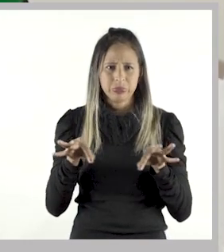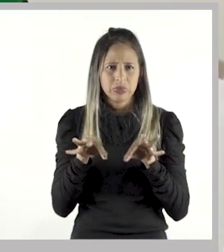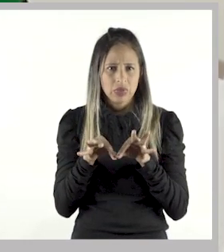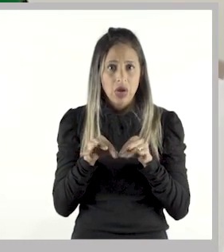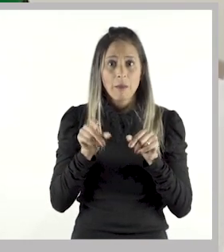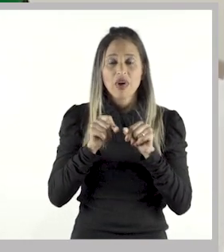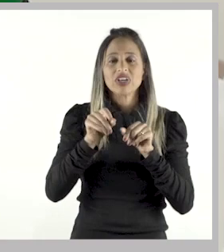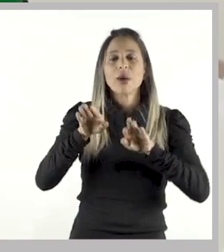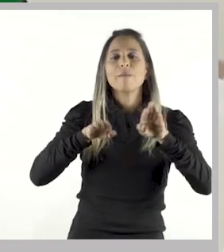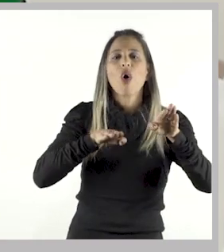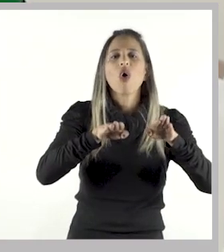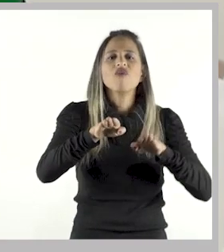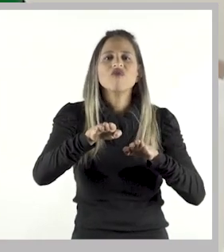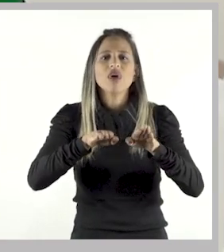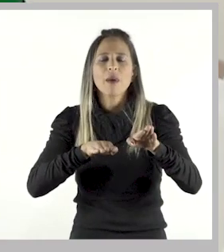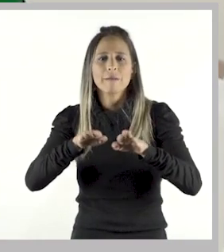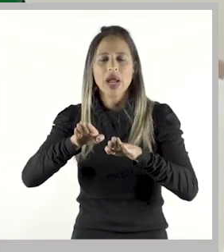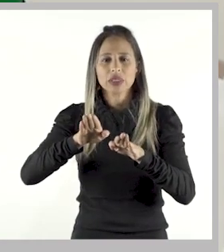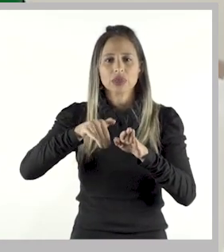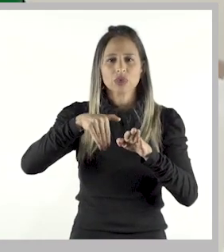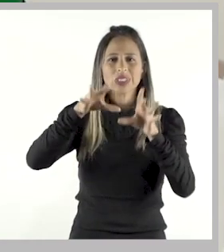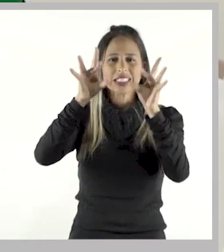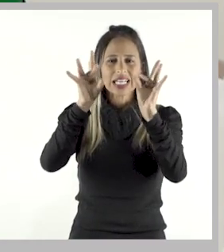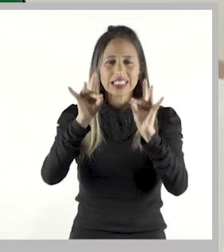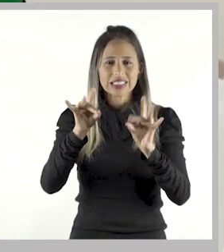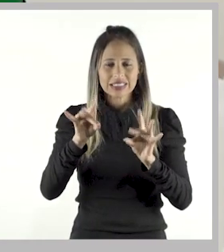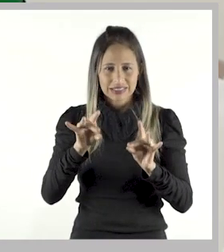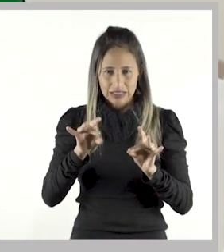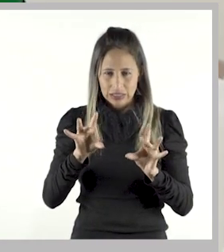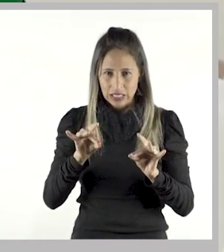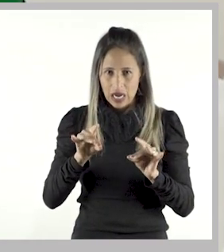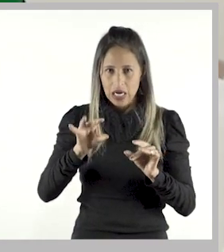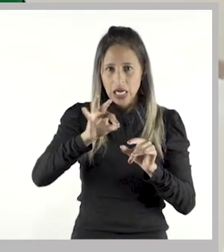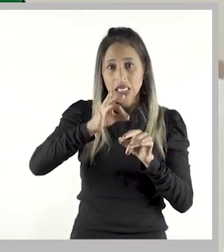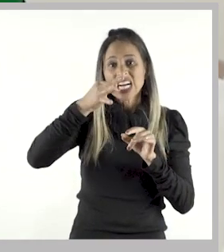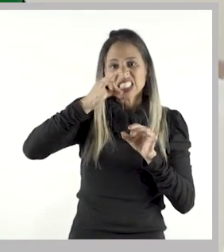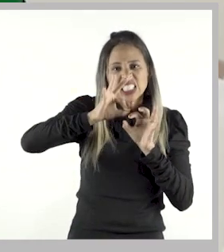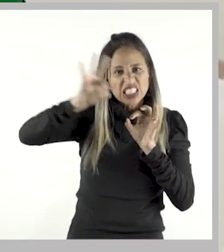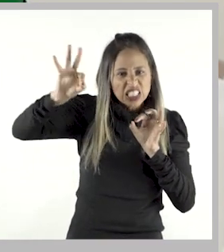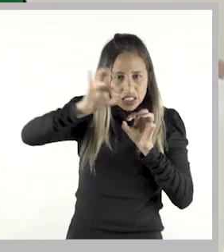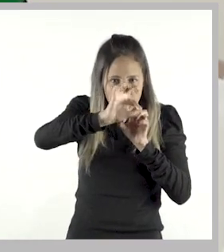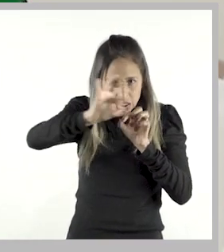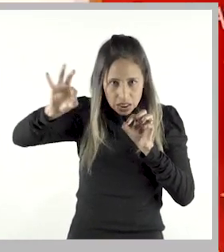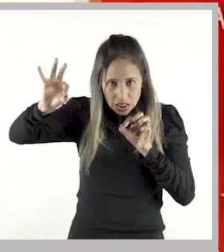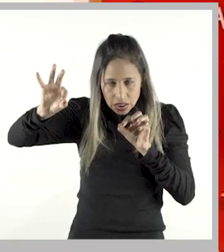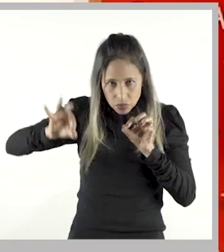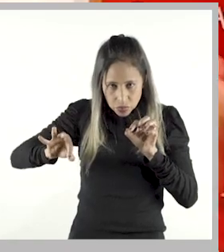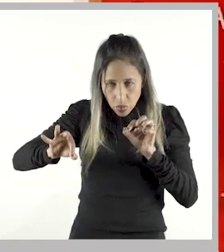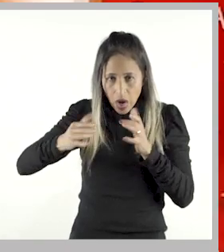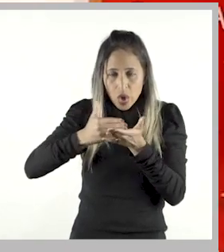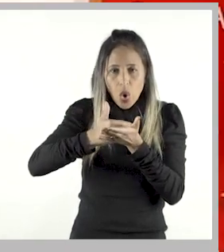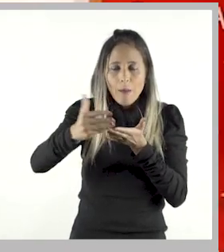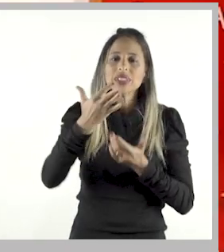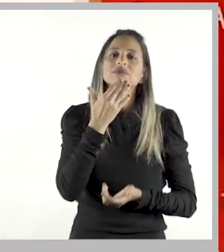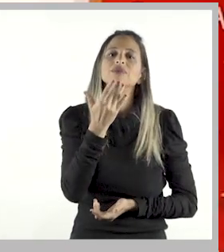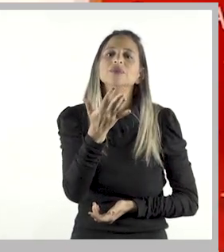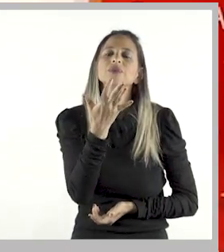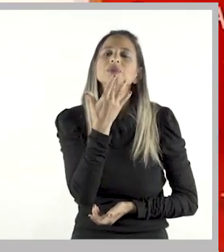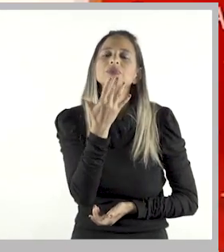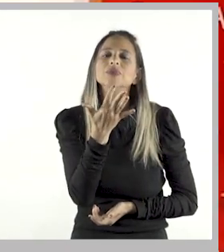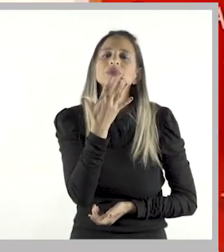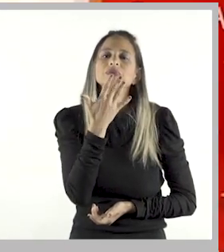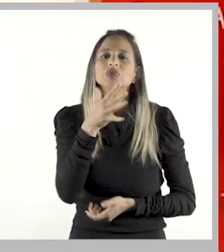pintar os detalhes, eu vou tirar a fita crepe e começar a colorir. Só vou esperar secar um